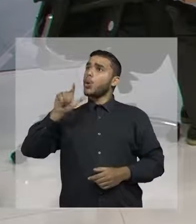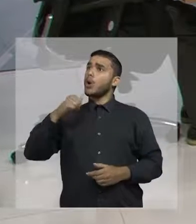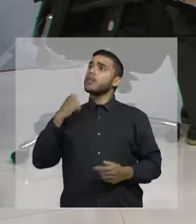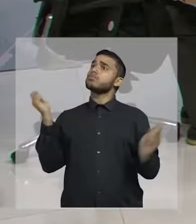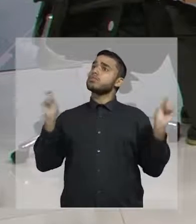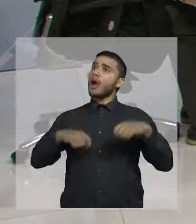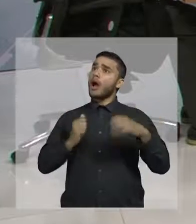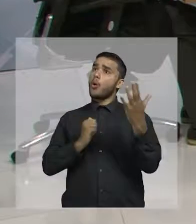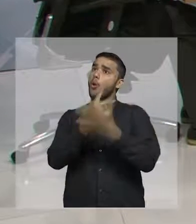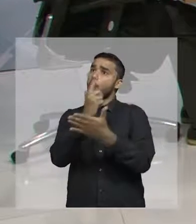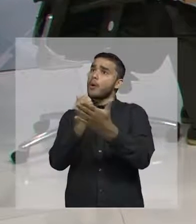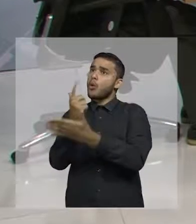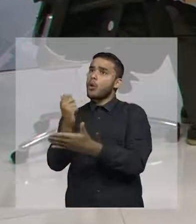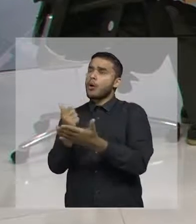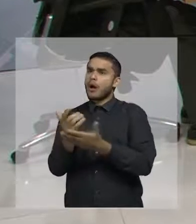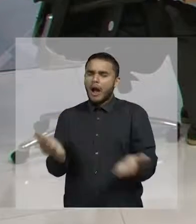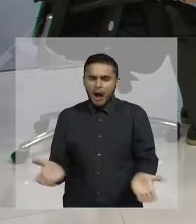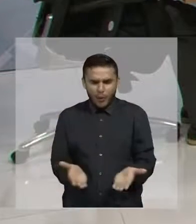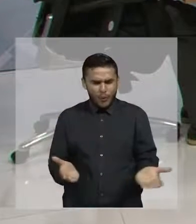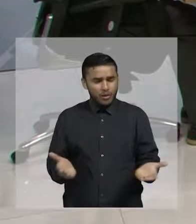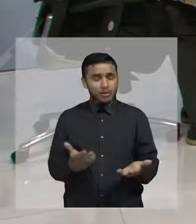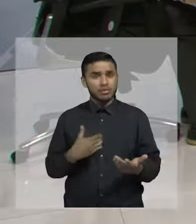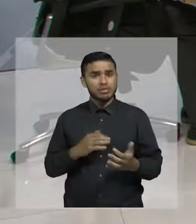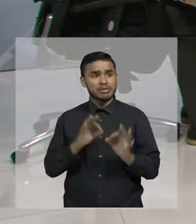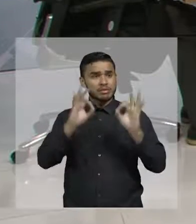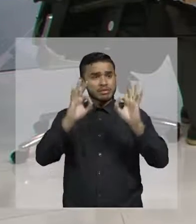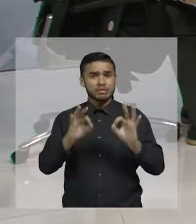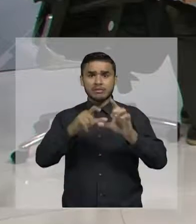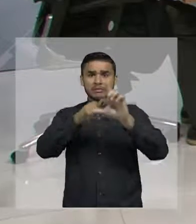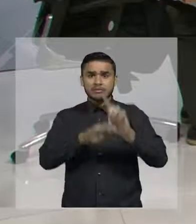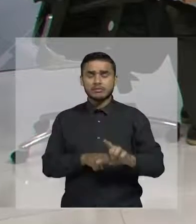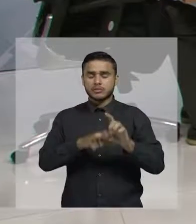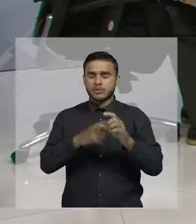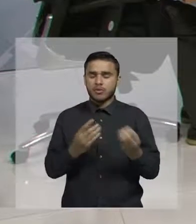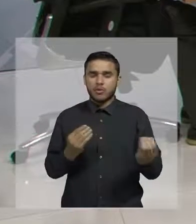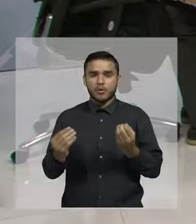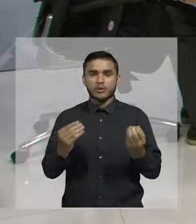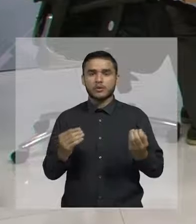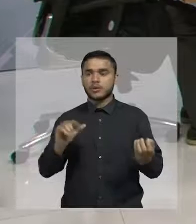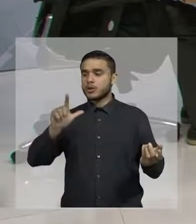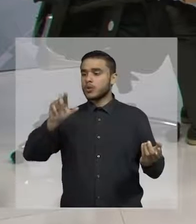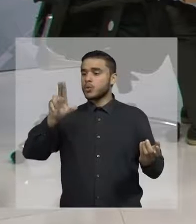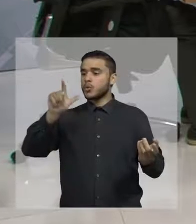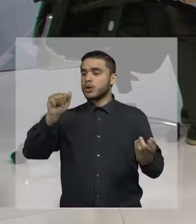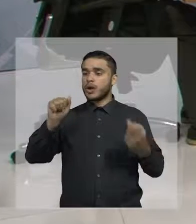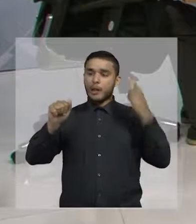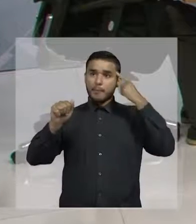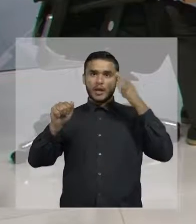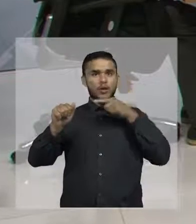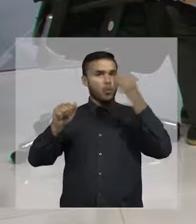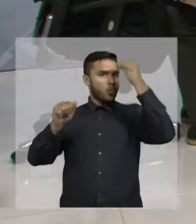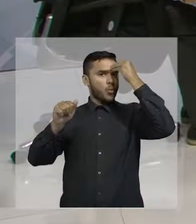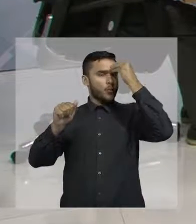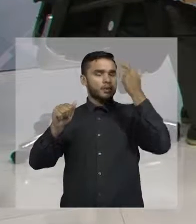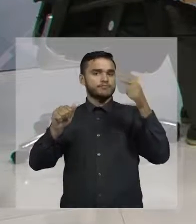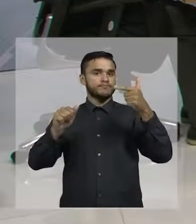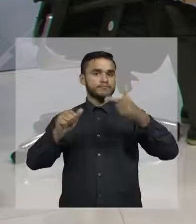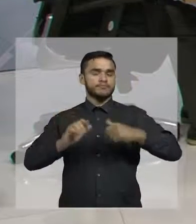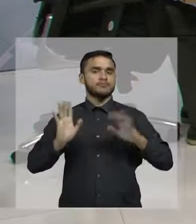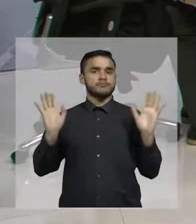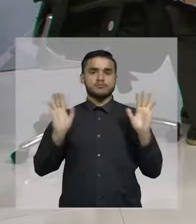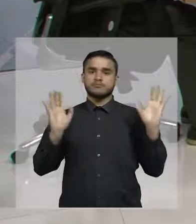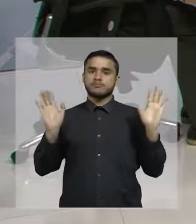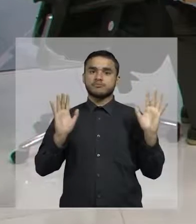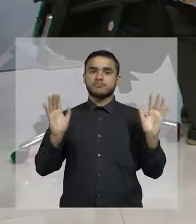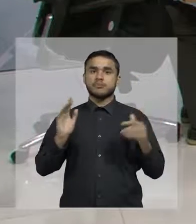comprávamos, e agora a bolha estourou. E quando a bolha estourou, ele não estava no poder, a ideia de que o estouro da